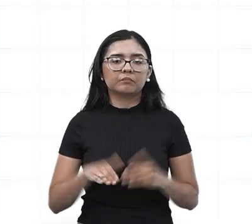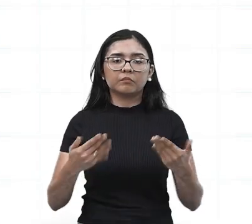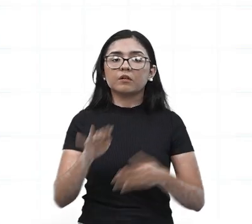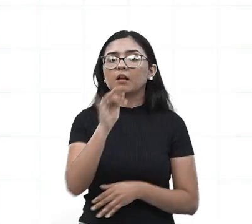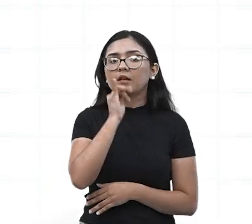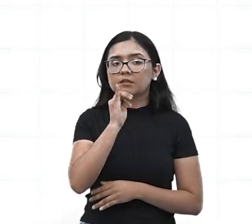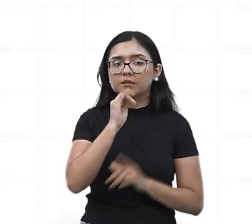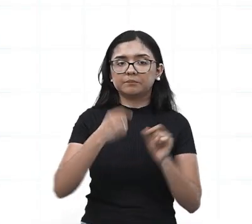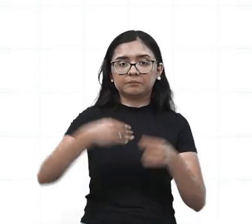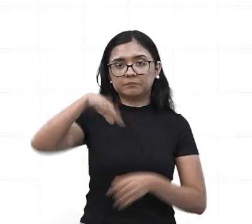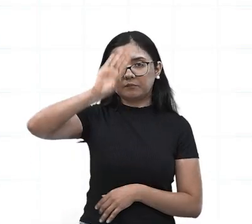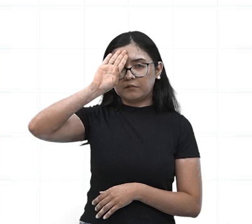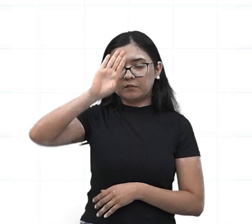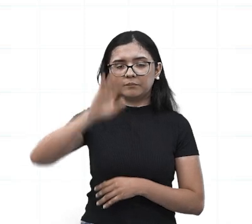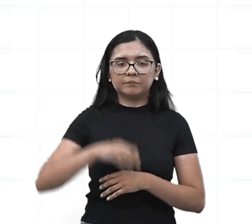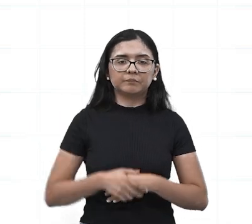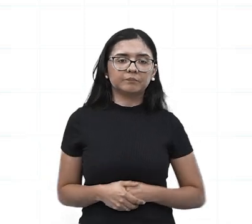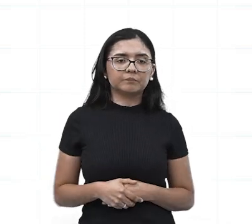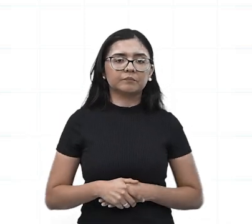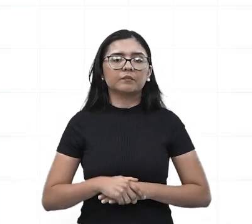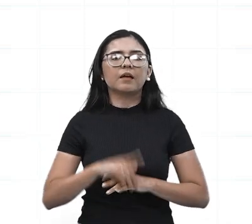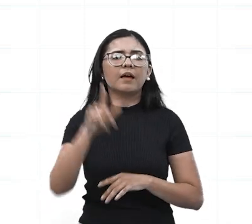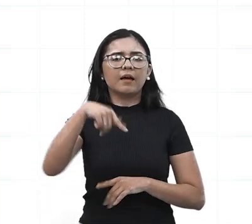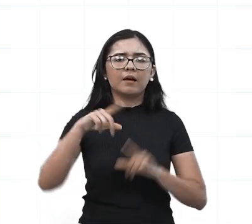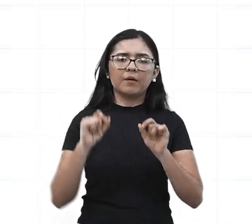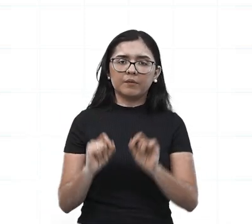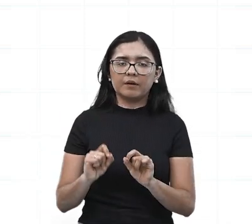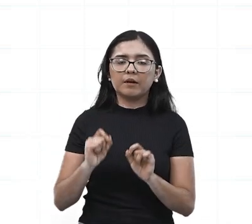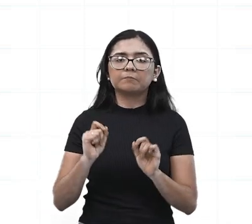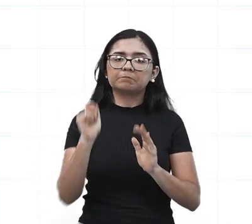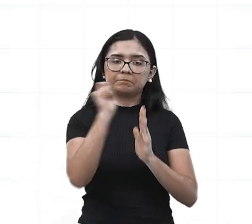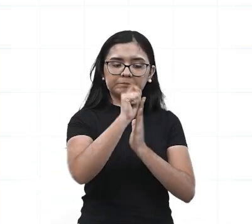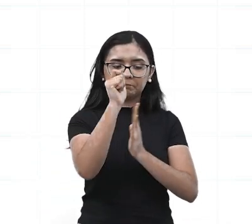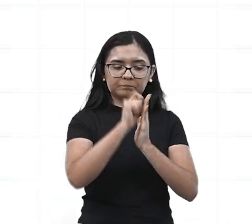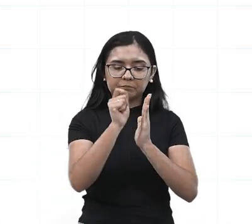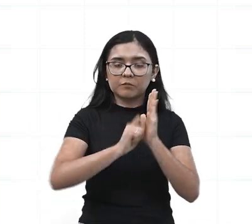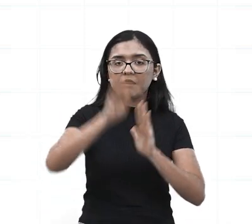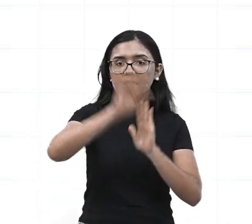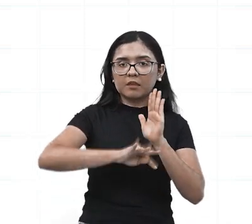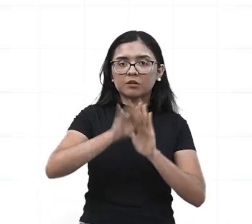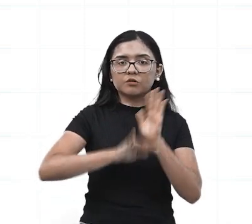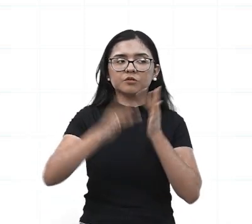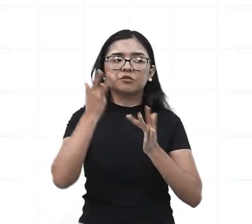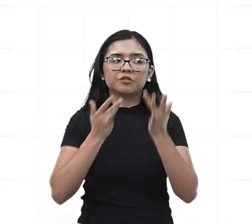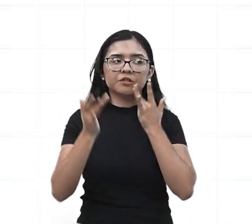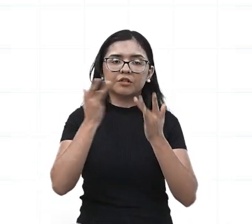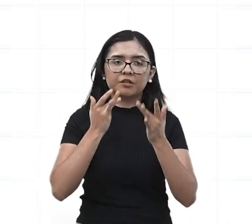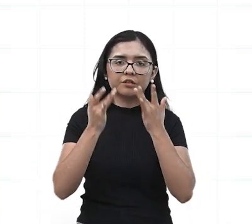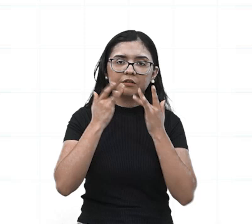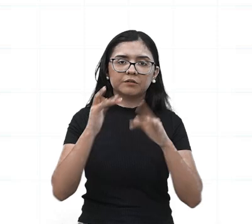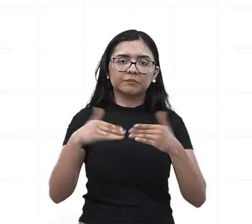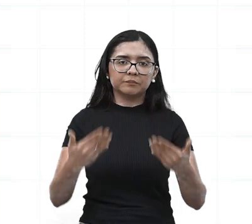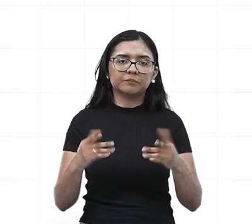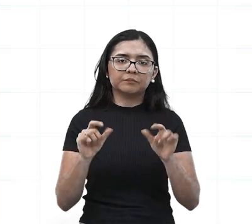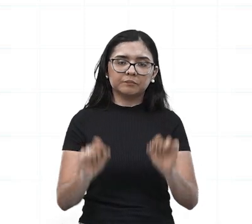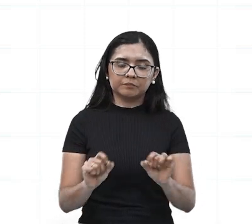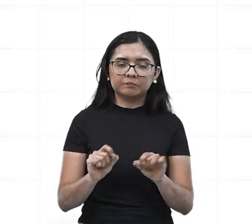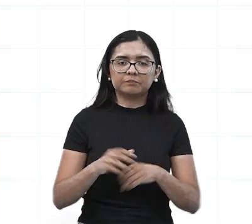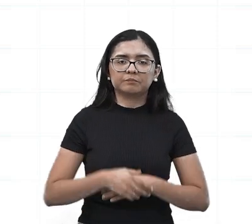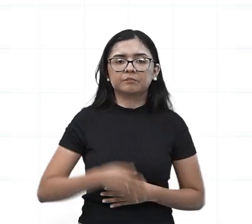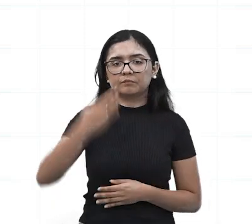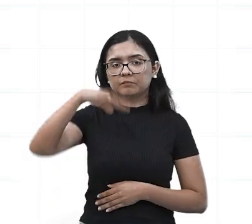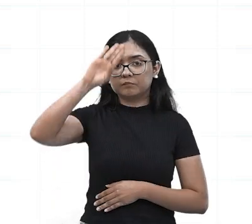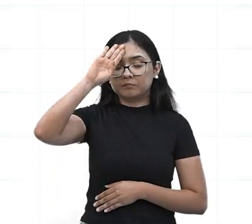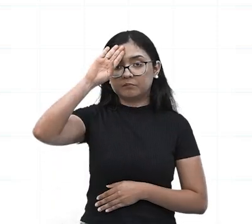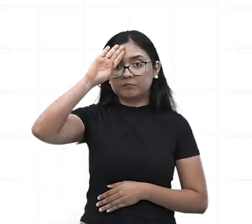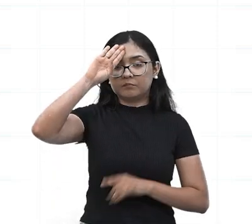dramaturgia é a arte de escrever peças de teatro, sendo o dramaturgo a